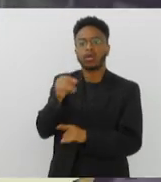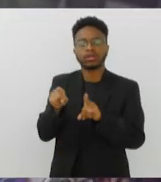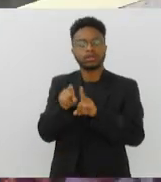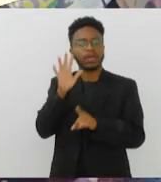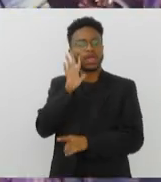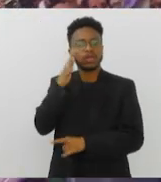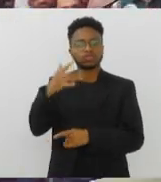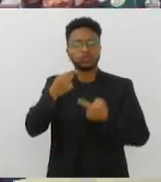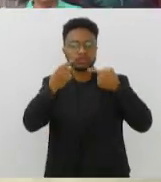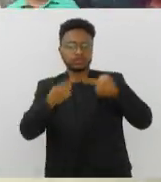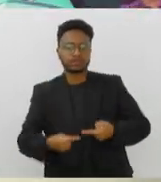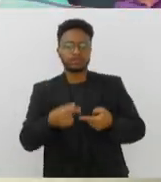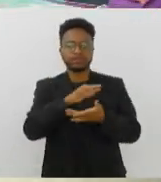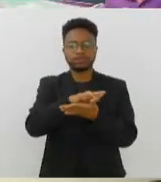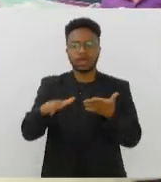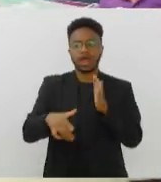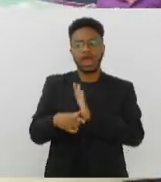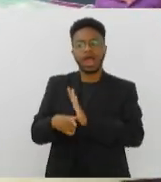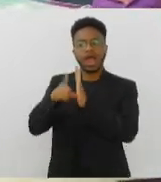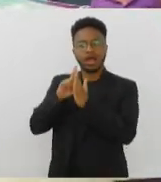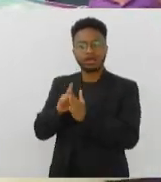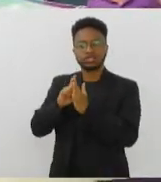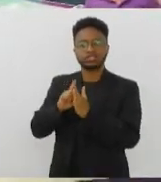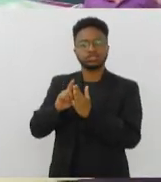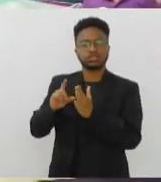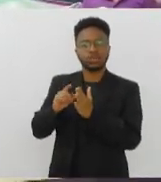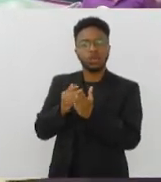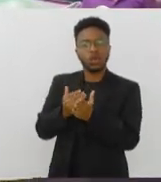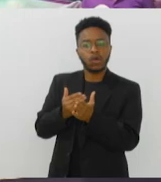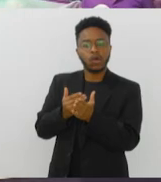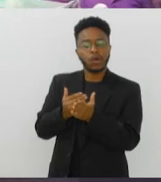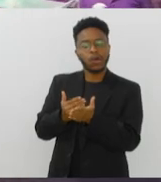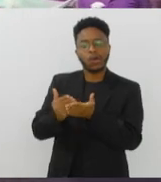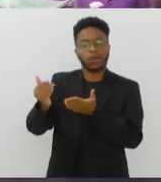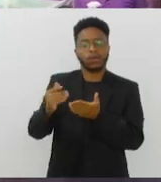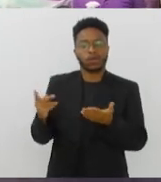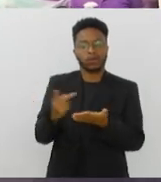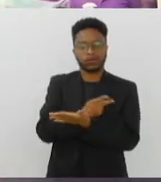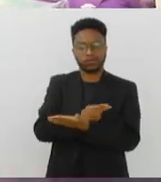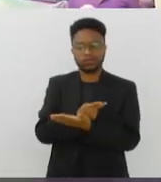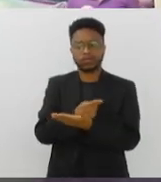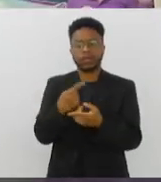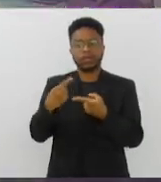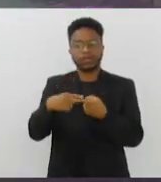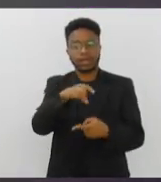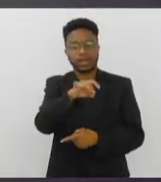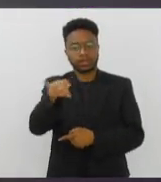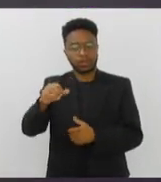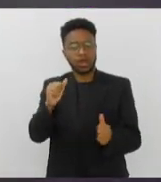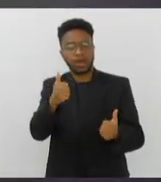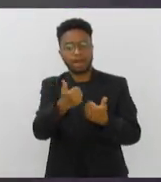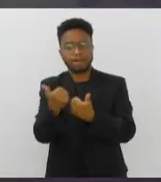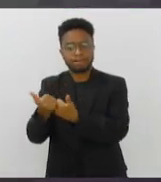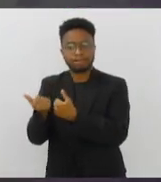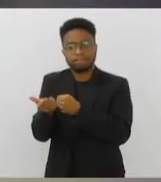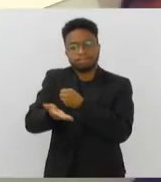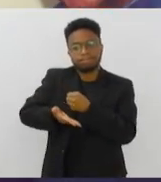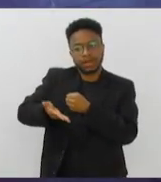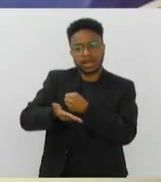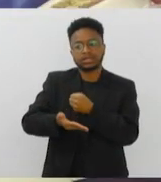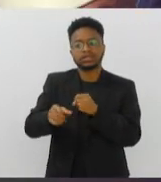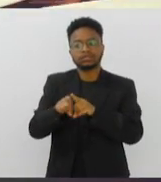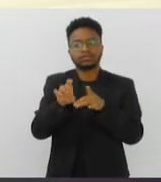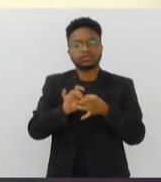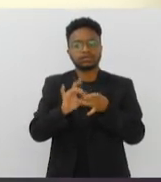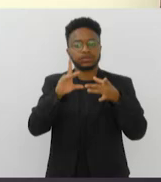resolve desafios antes mesmo que eles se tornem obstáculos. Eles são a base sólida que permite que a